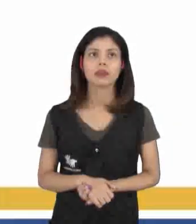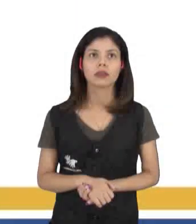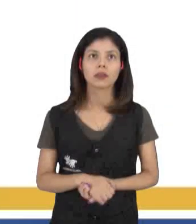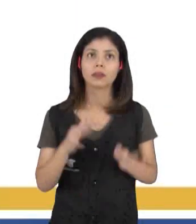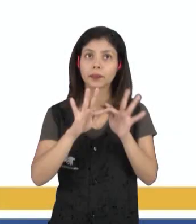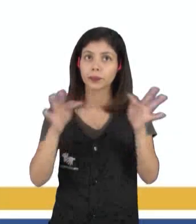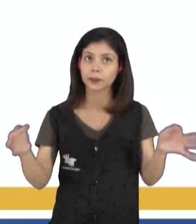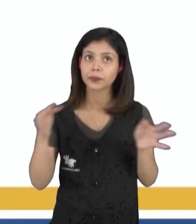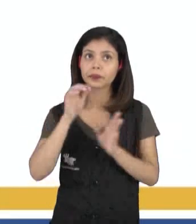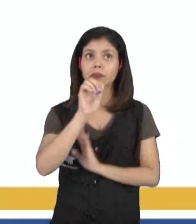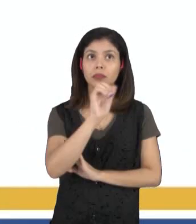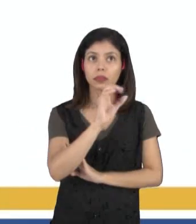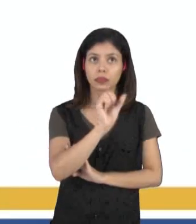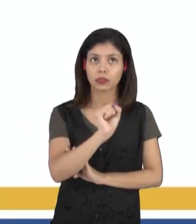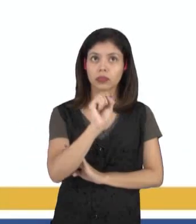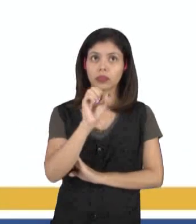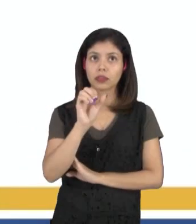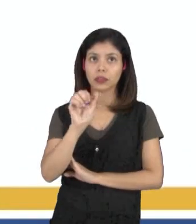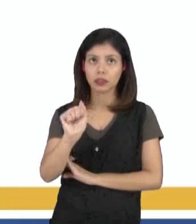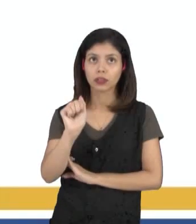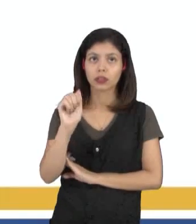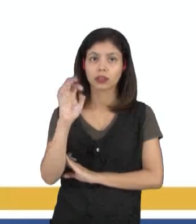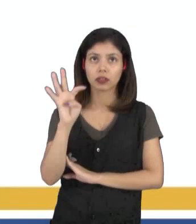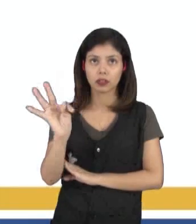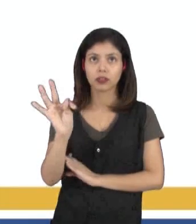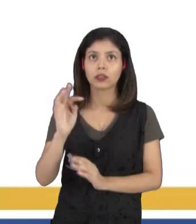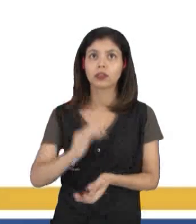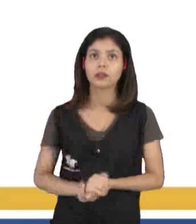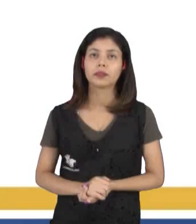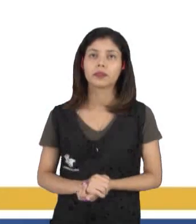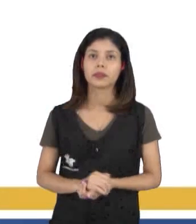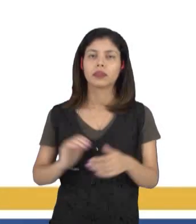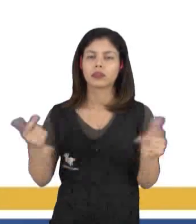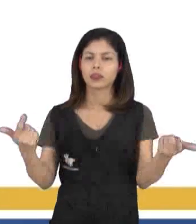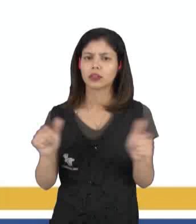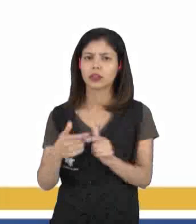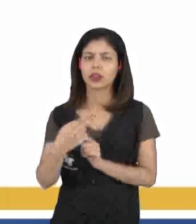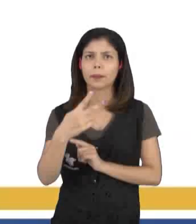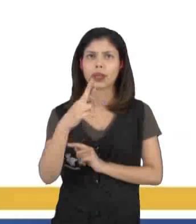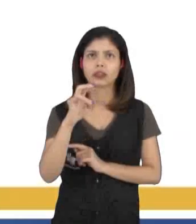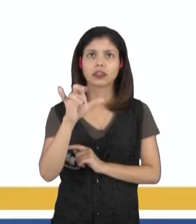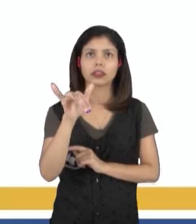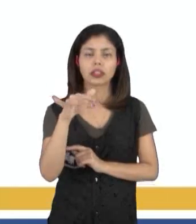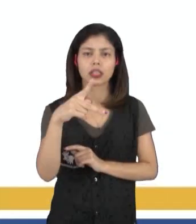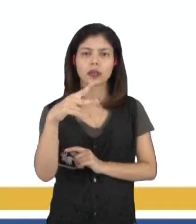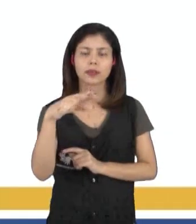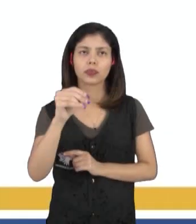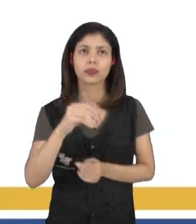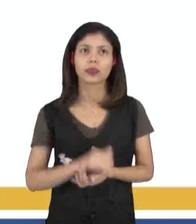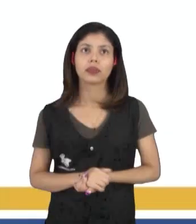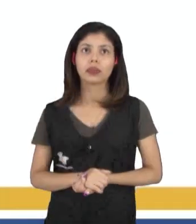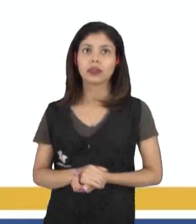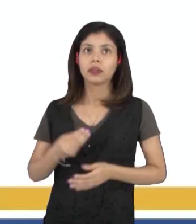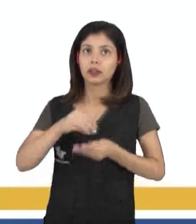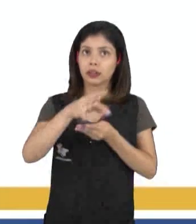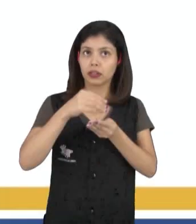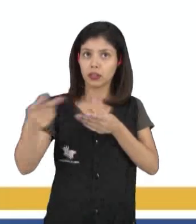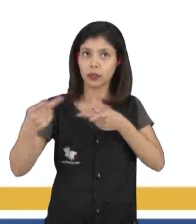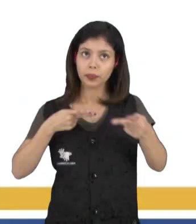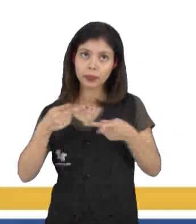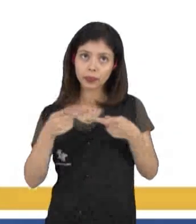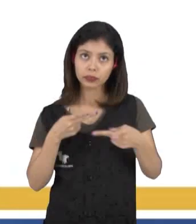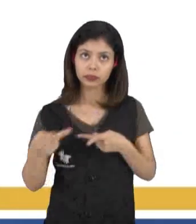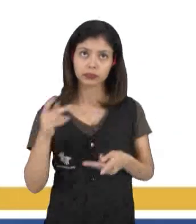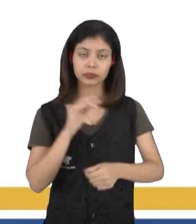oração subordinada adverbial temporal, reduzida de particípio. Vamos ver?